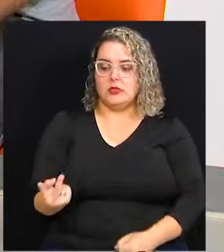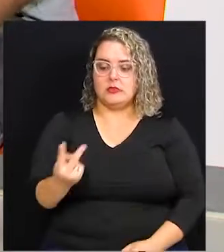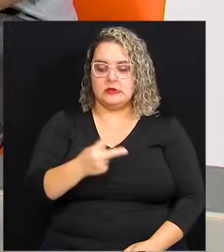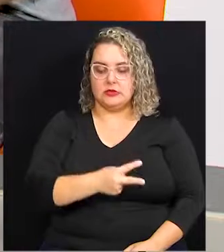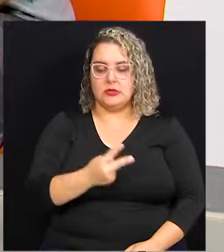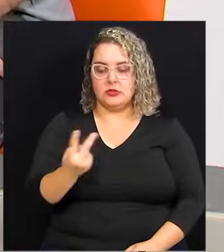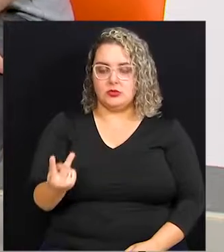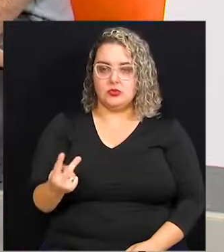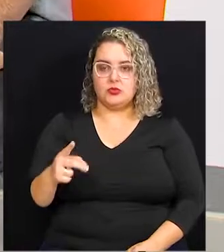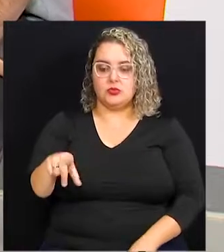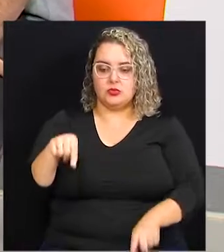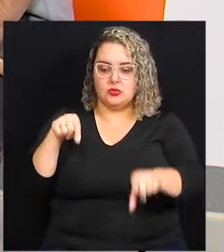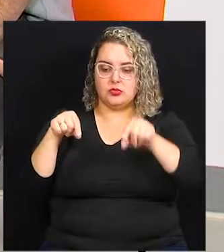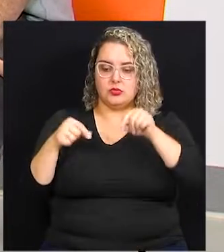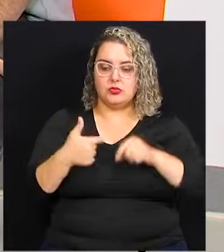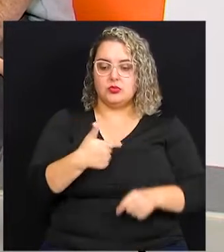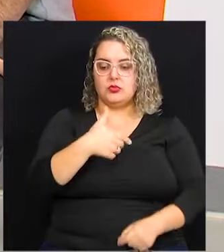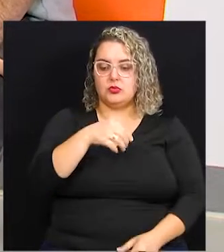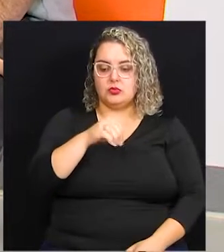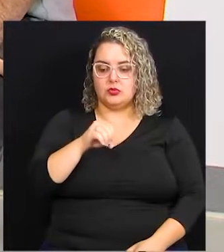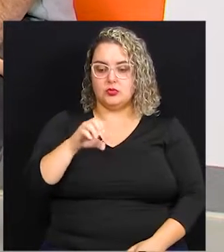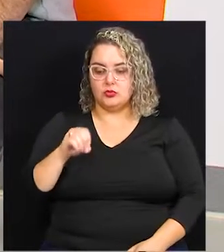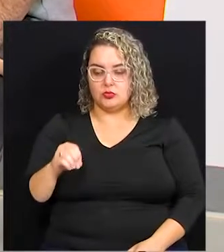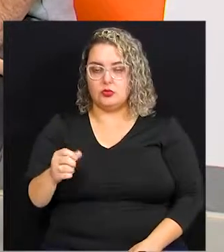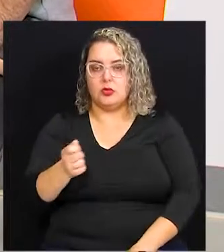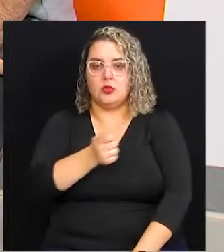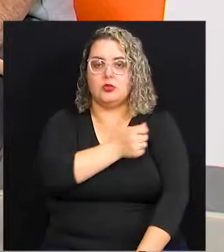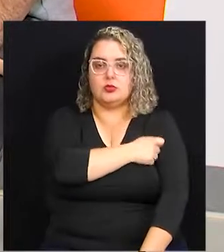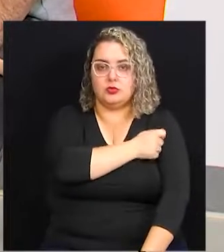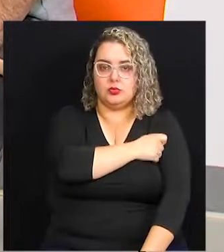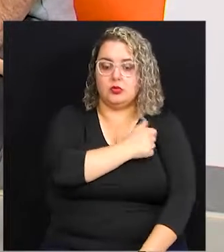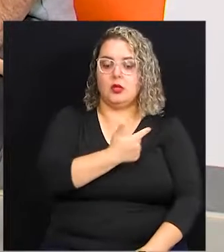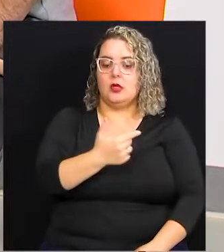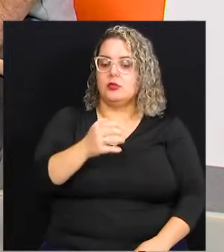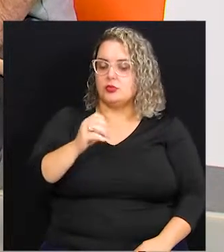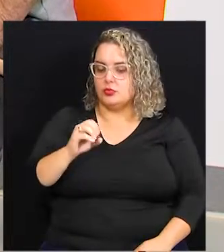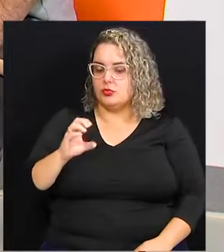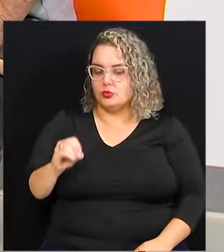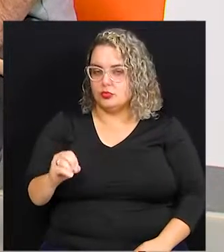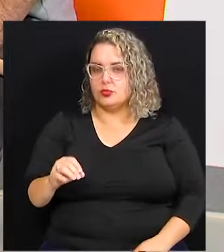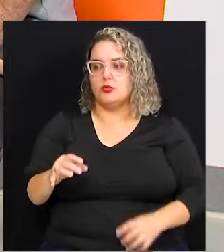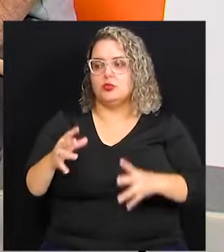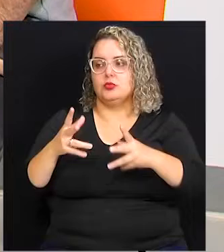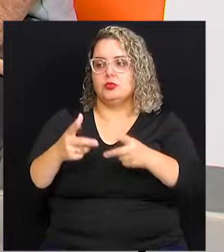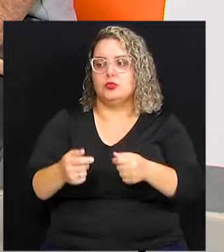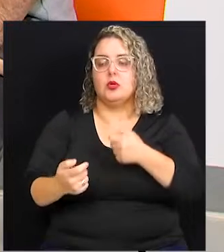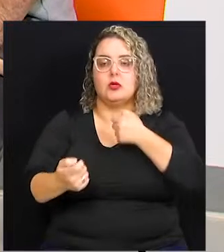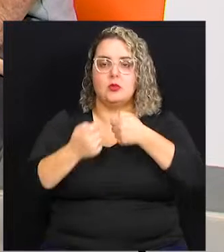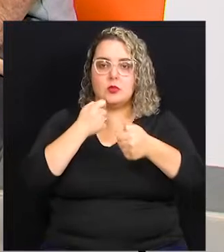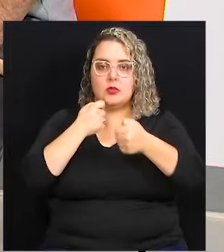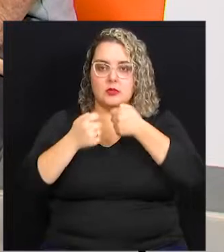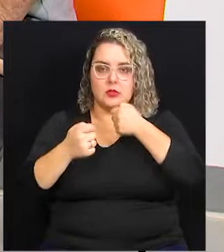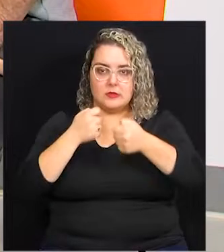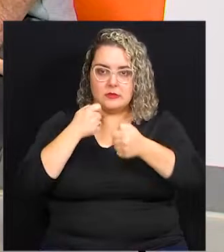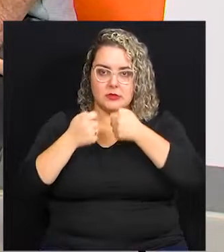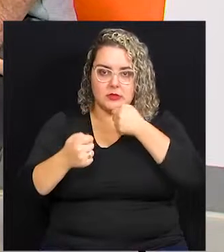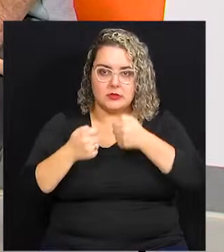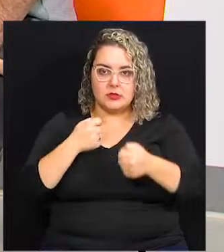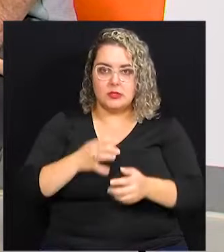dentre essas duas, nós escolhemos 200 alunos. Desses 200, todos são